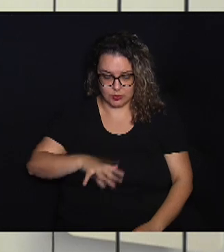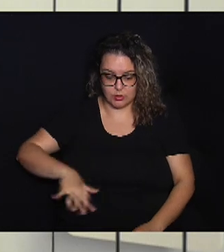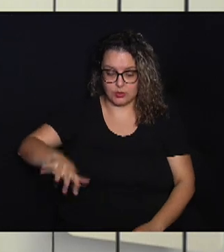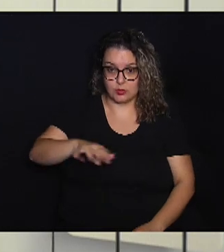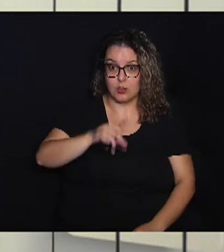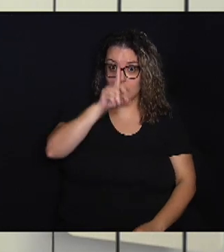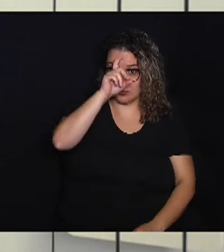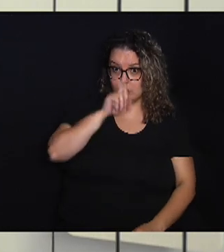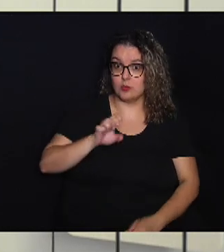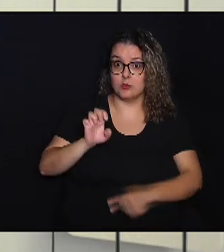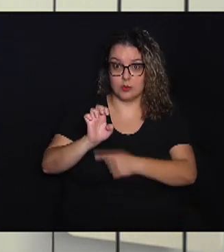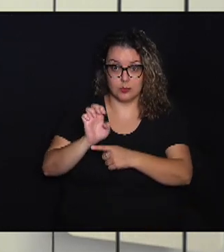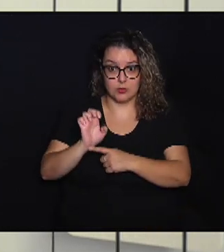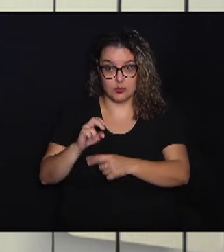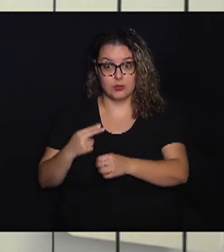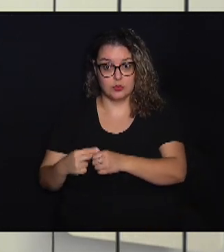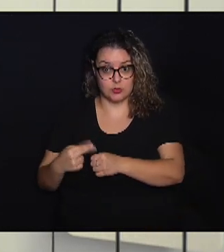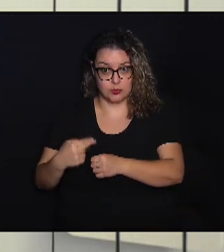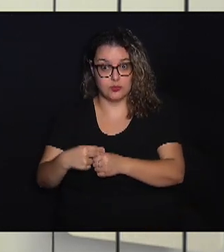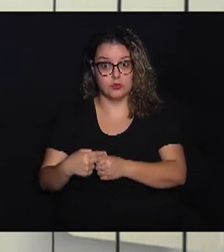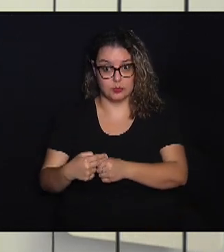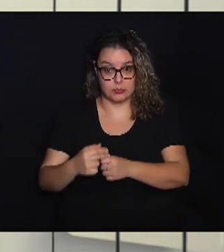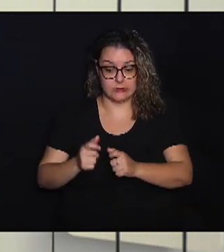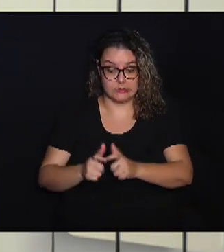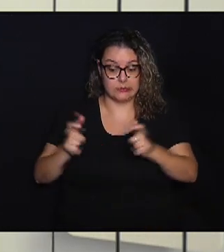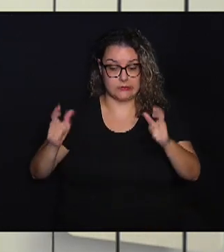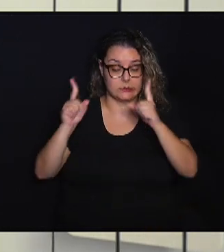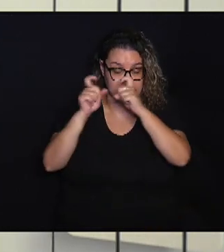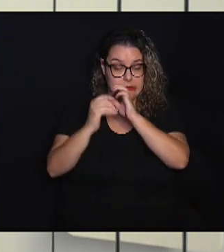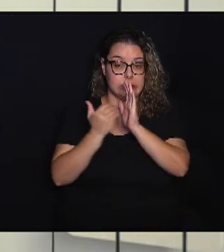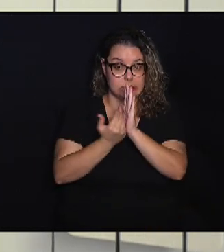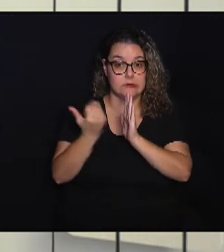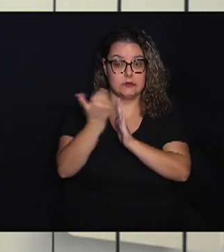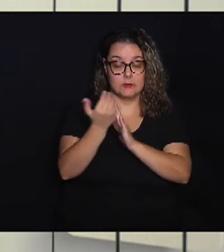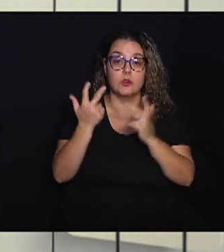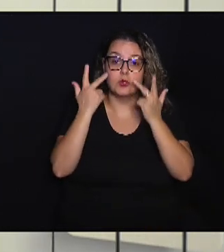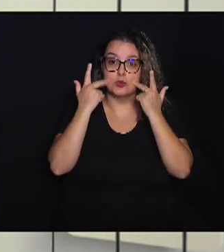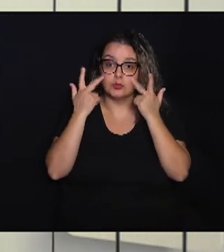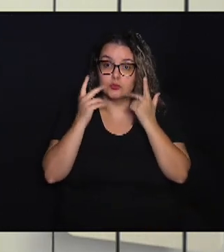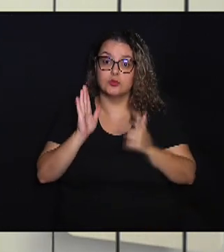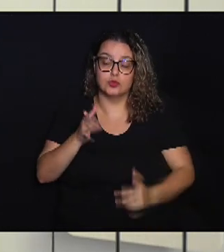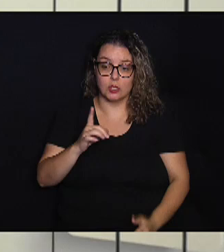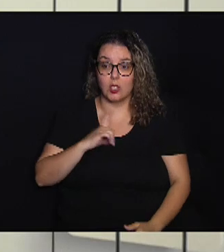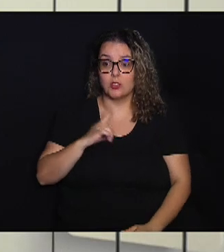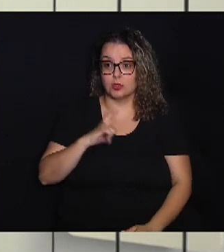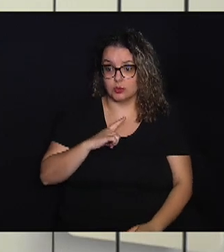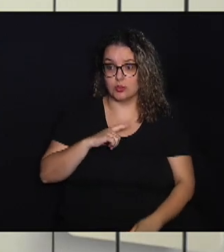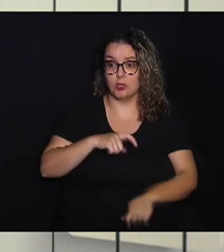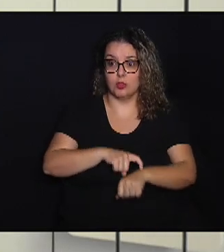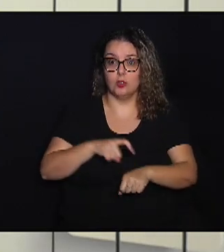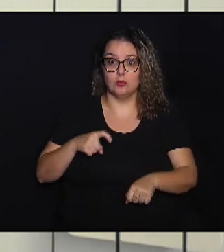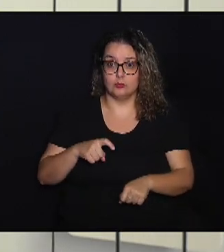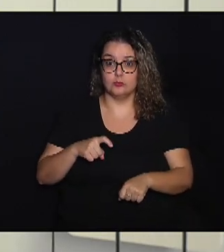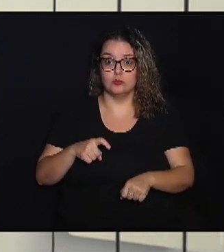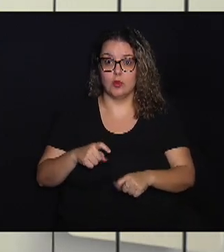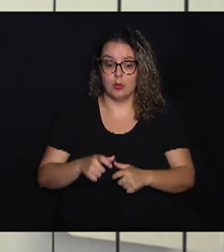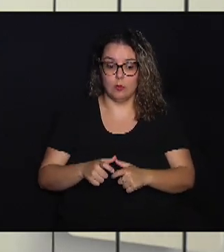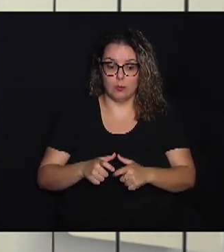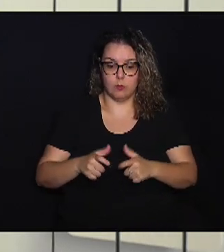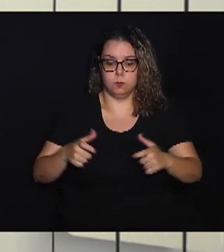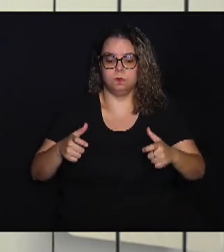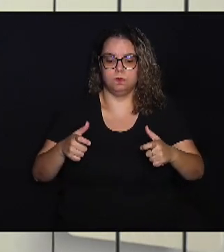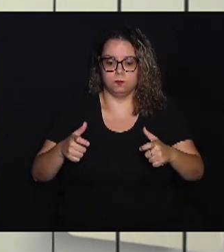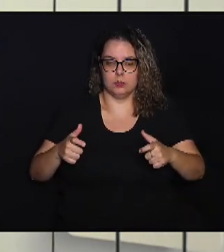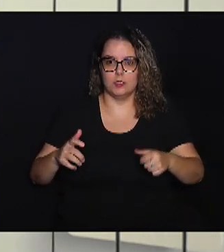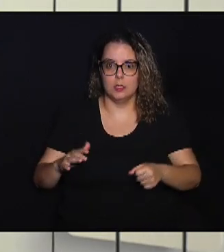Hospital Estadual da Unicamp de alta complexidade, naturalmente já possui um quadro de inchamento no sistema de